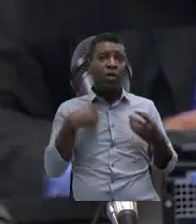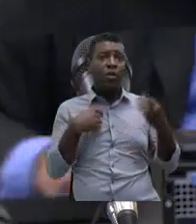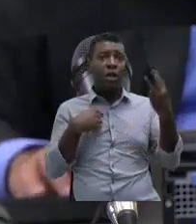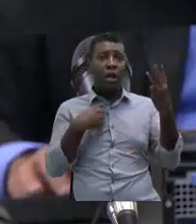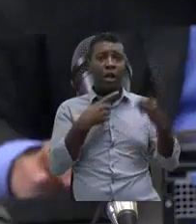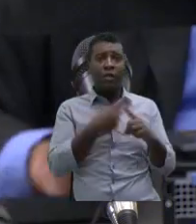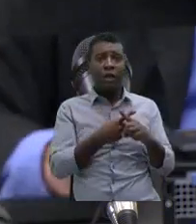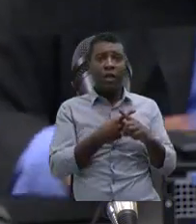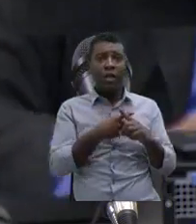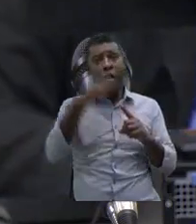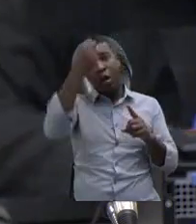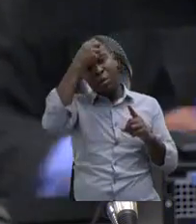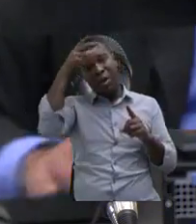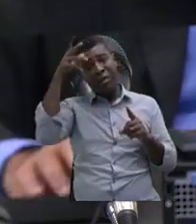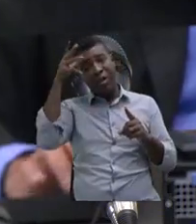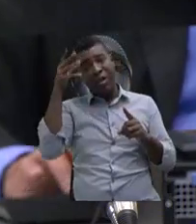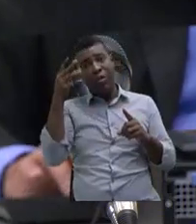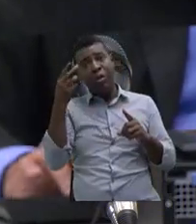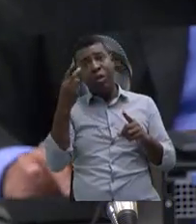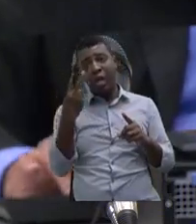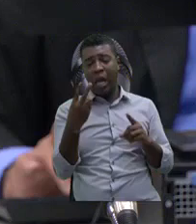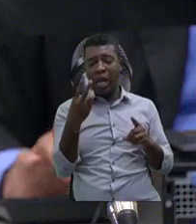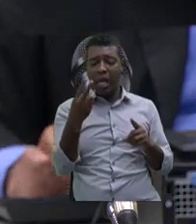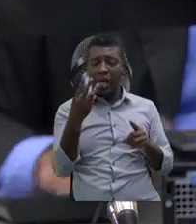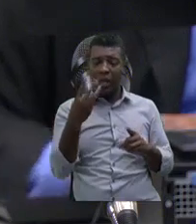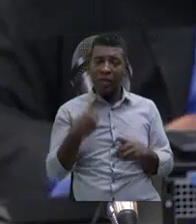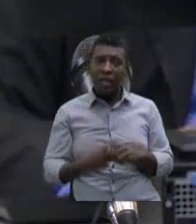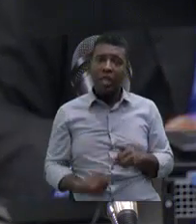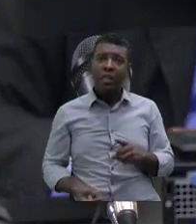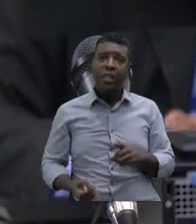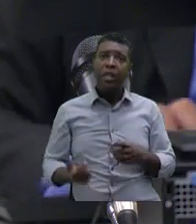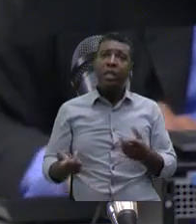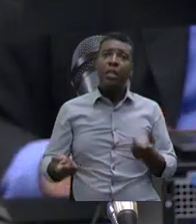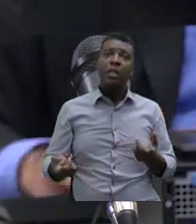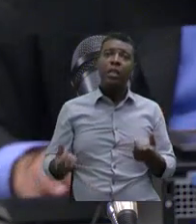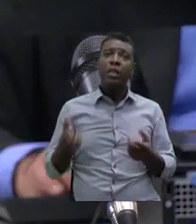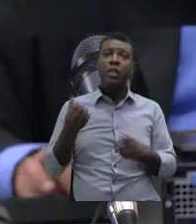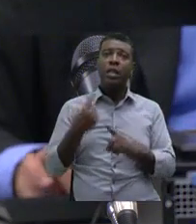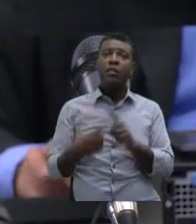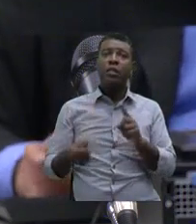prefeito 3 vezes, 6 vezes deputado. Secretário, o que eu aprendi,